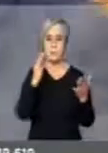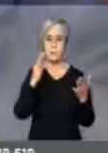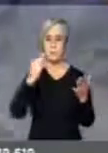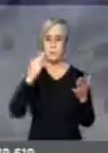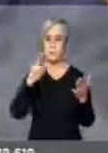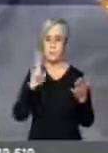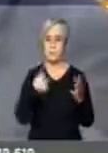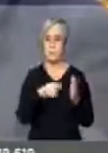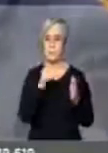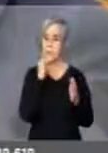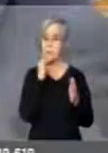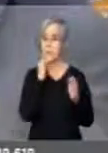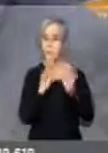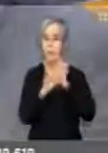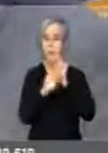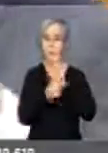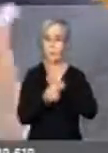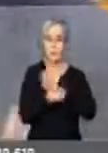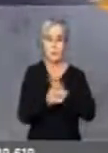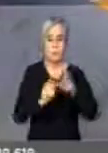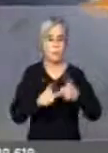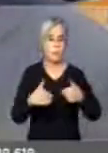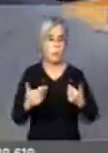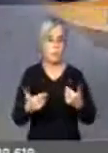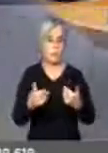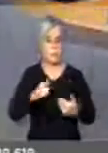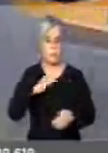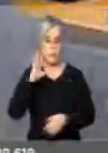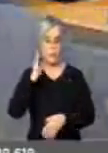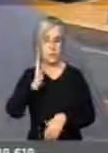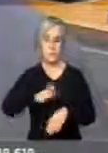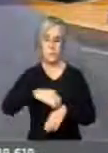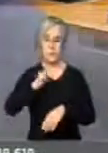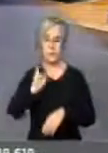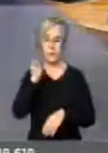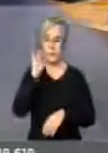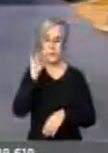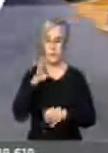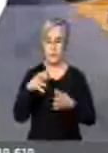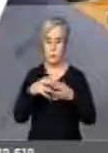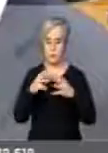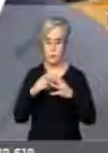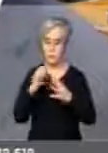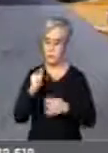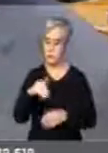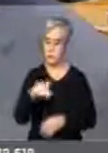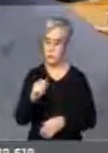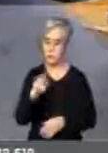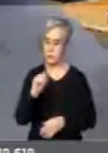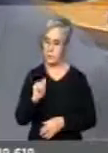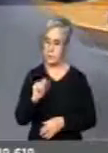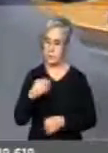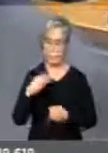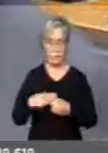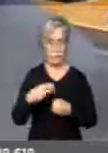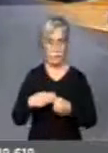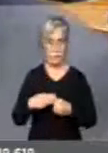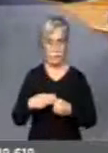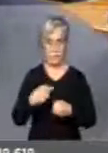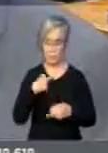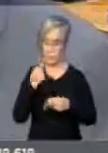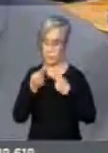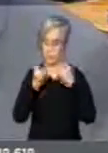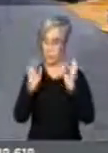relação a desvios, corrupção, etc. Vale a decisão da Câmara Municipal. Eu disse, até tem uma reportagem que eu